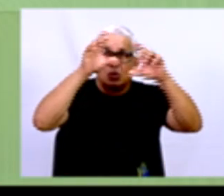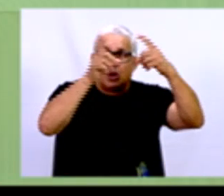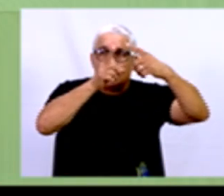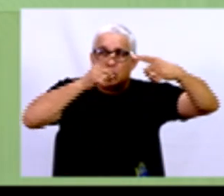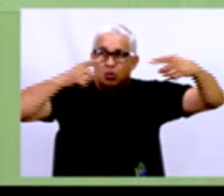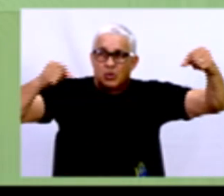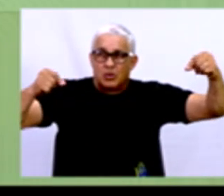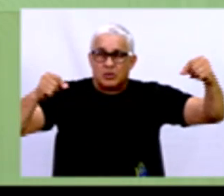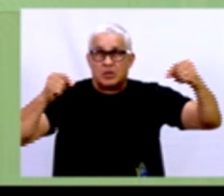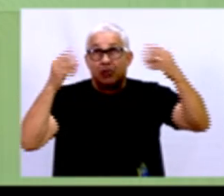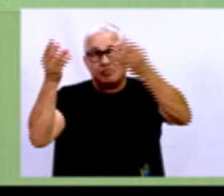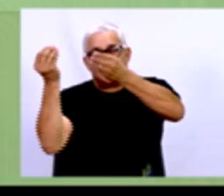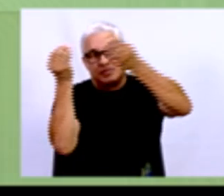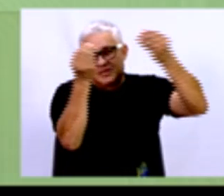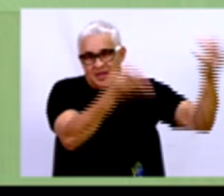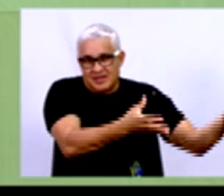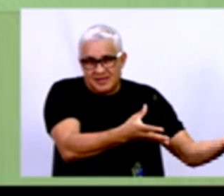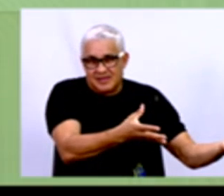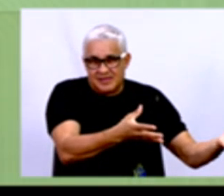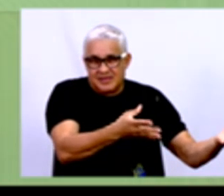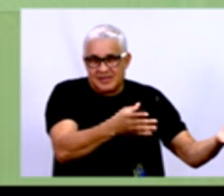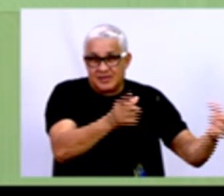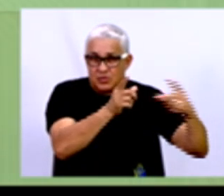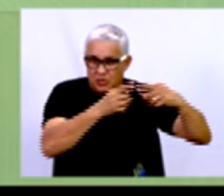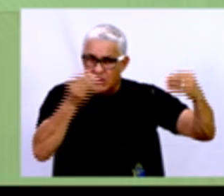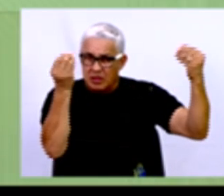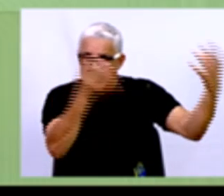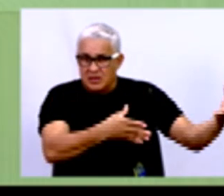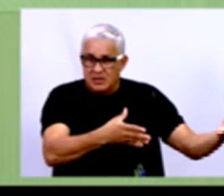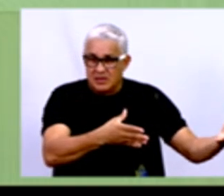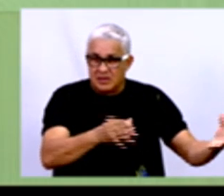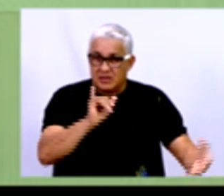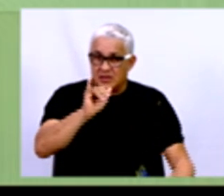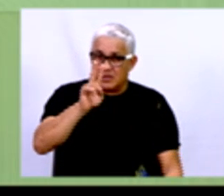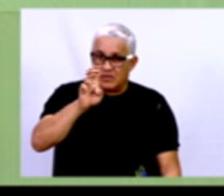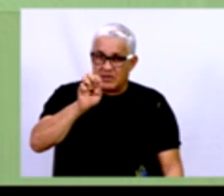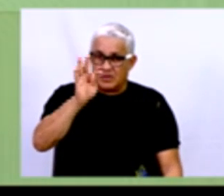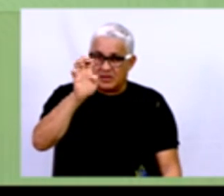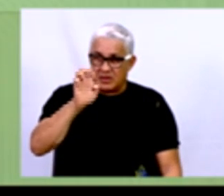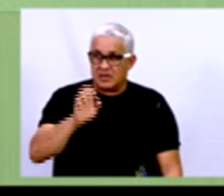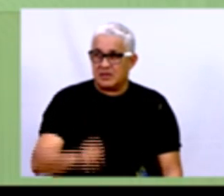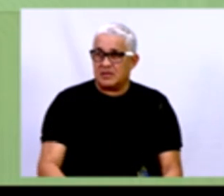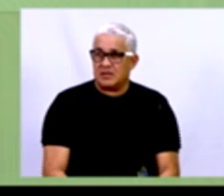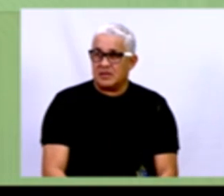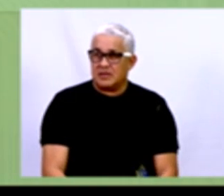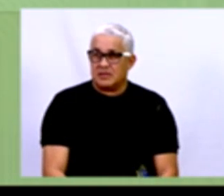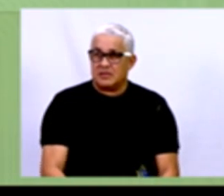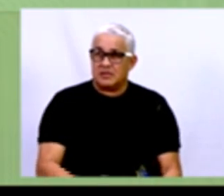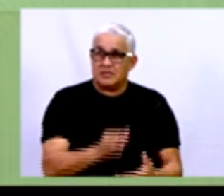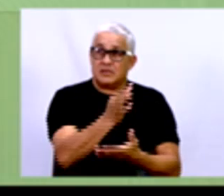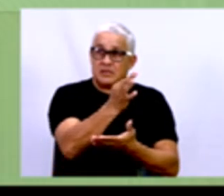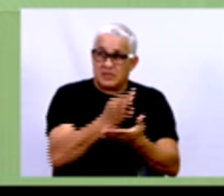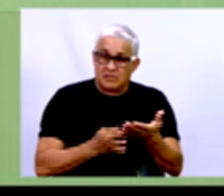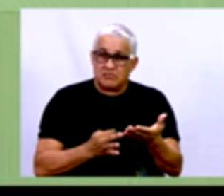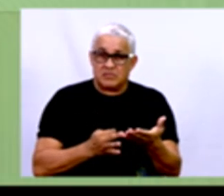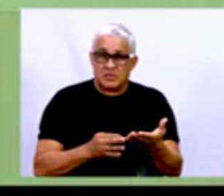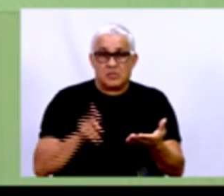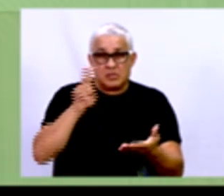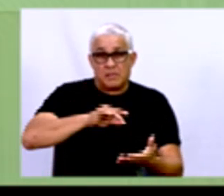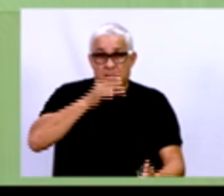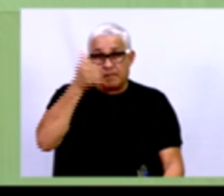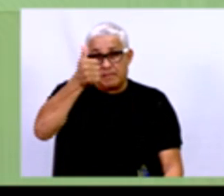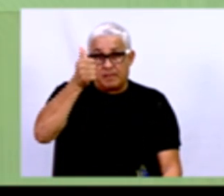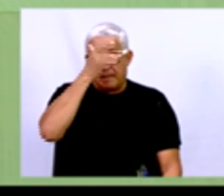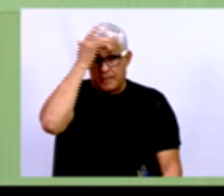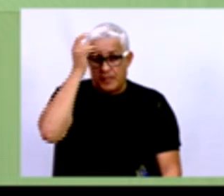um dia eu te dei. A lua que eu te dei, Ivete Sangalo. Vejam, aqui nesse texto nós temos o uso da primeira